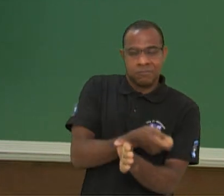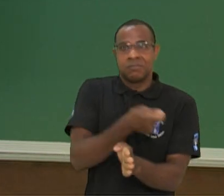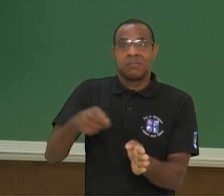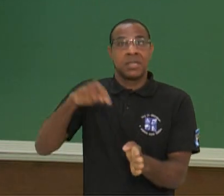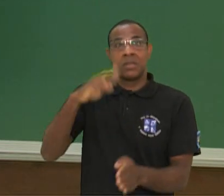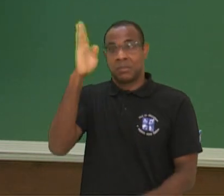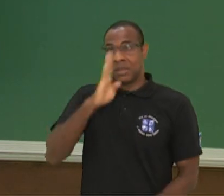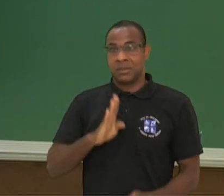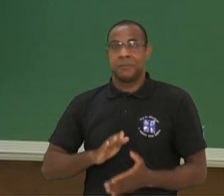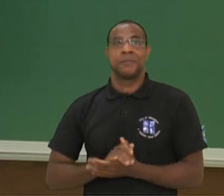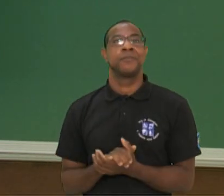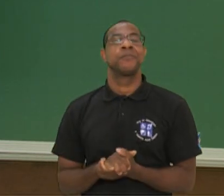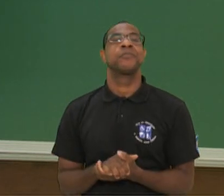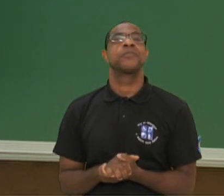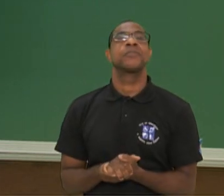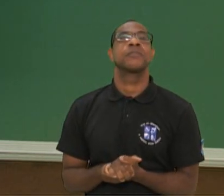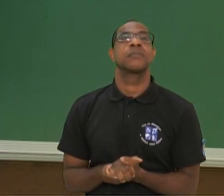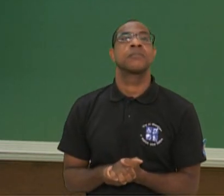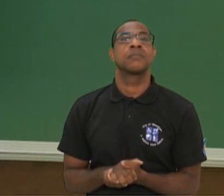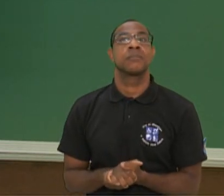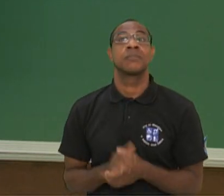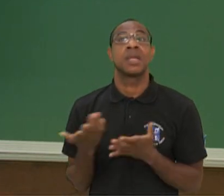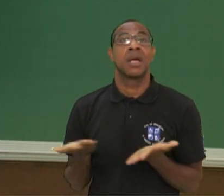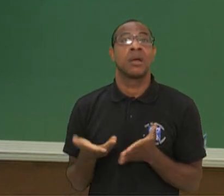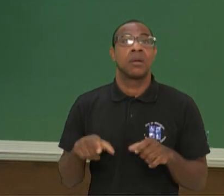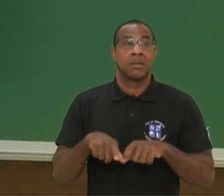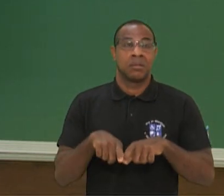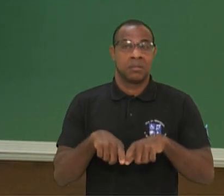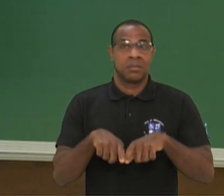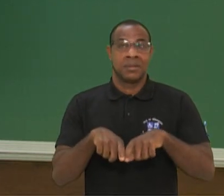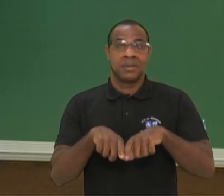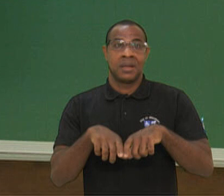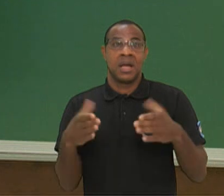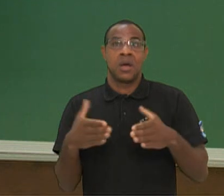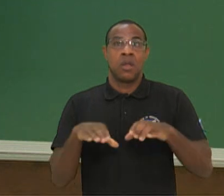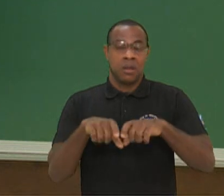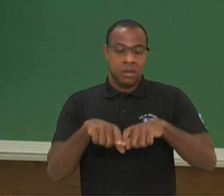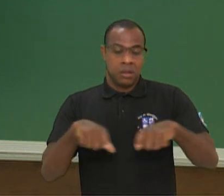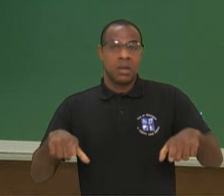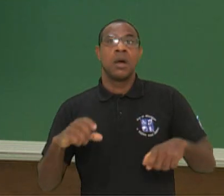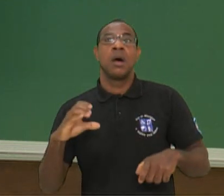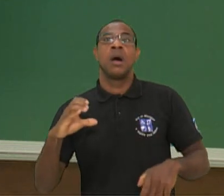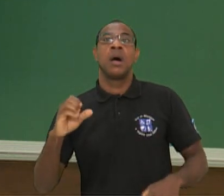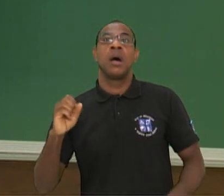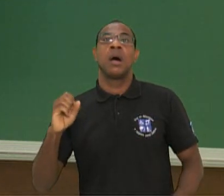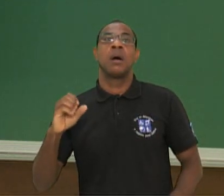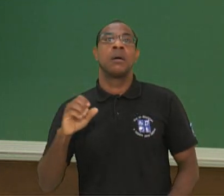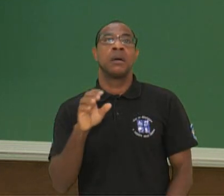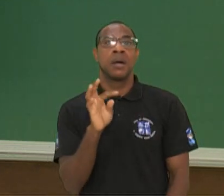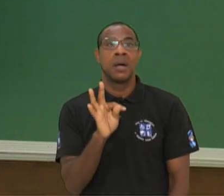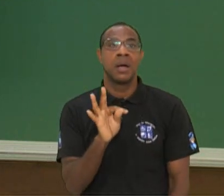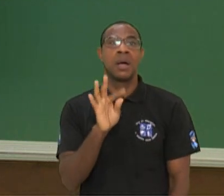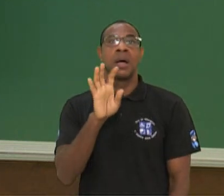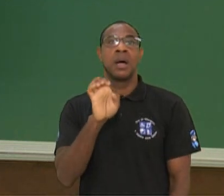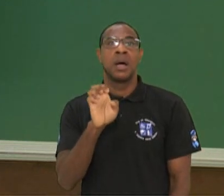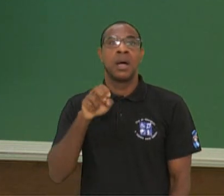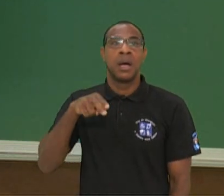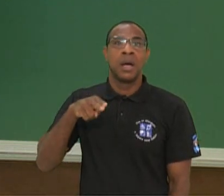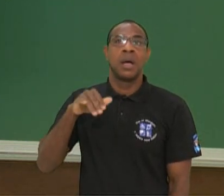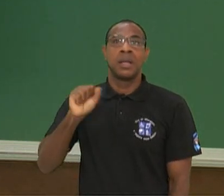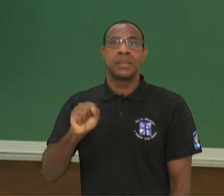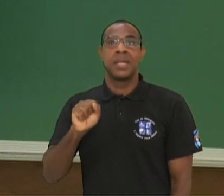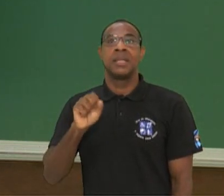Brasil. O tênis de campo, né, que é o conteúdo que a gente vai falar hoje, que também é uma